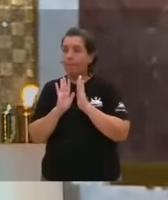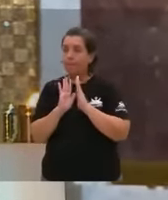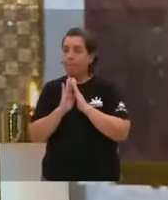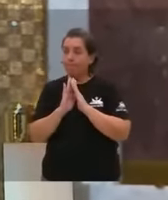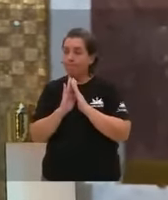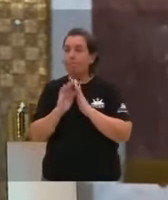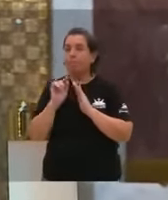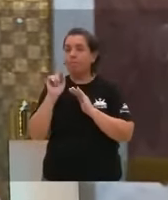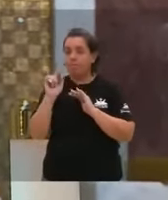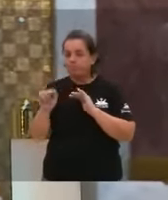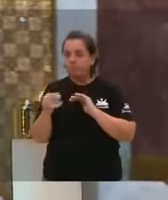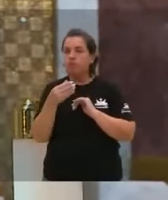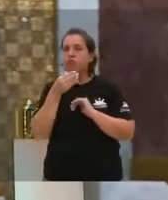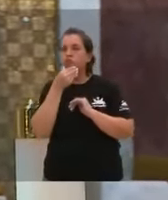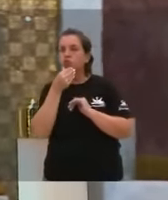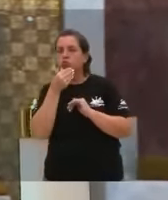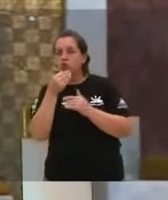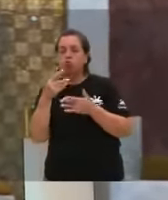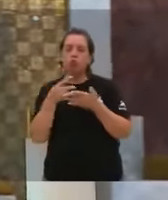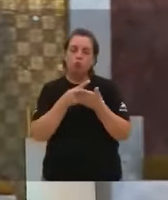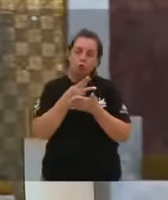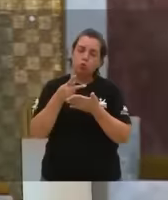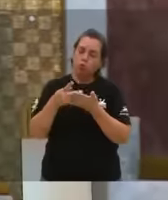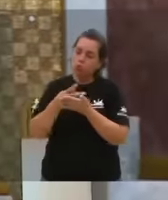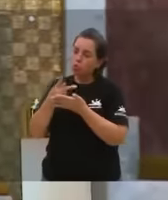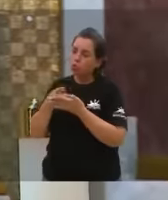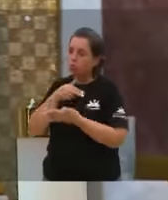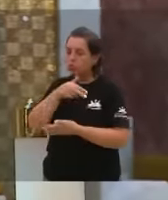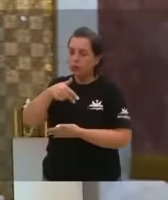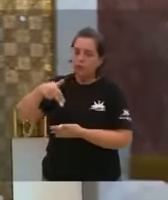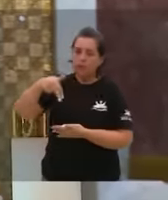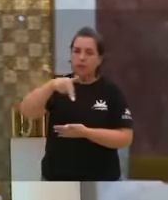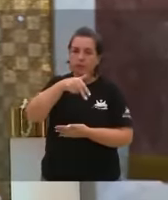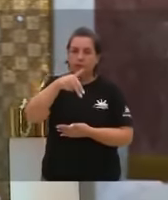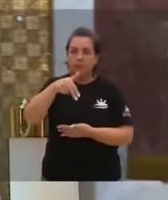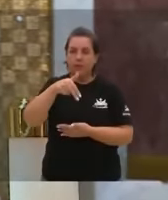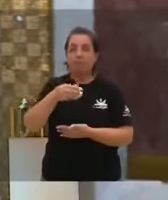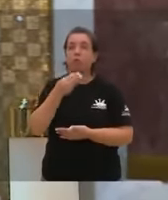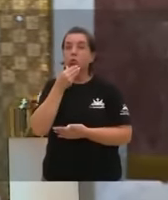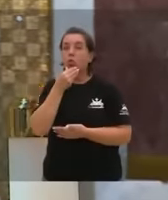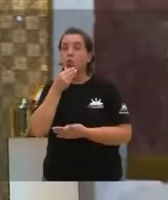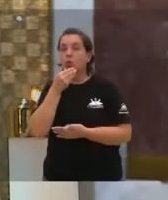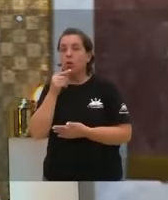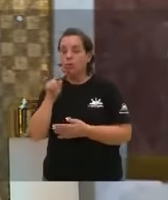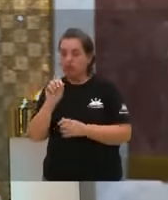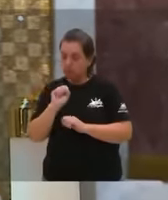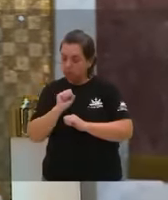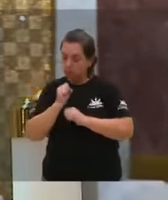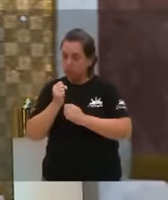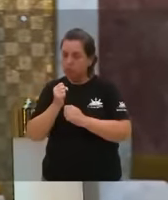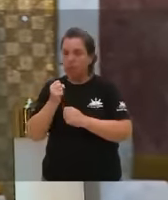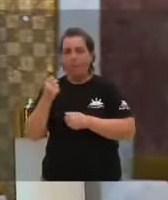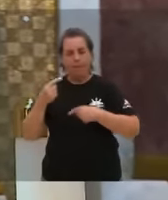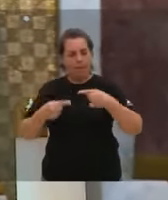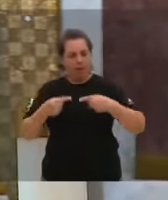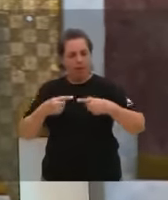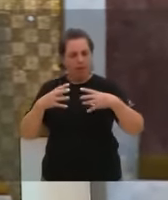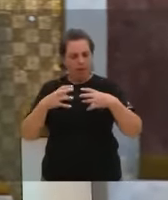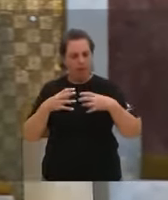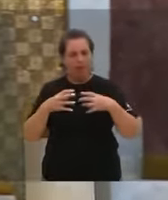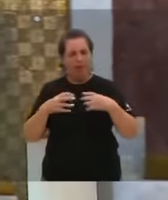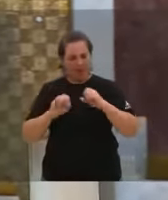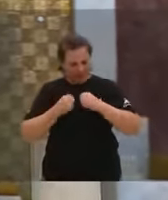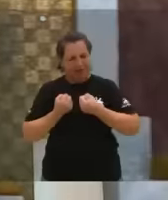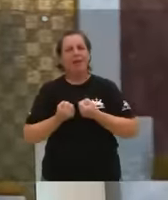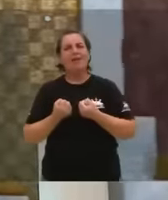um homem que busca, um homem que caminha, um homem em suas batalhas, mas ele tomou